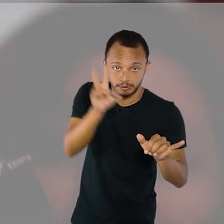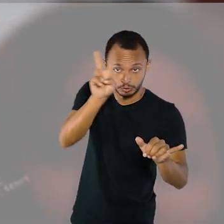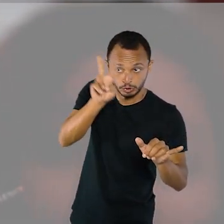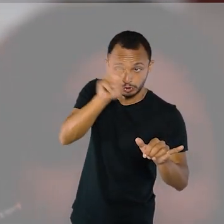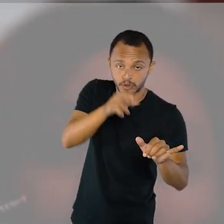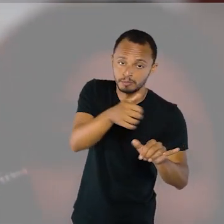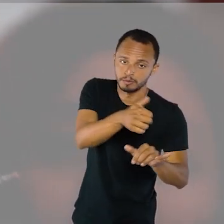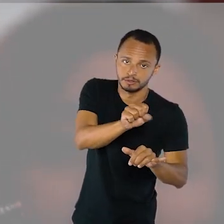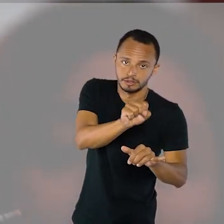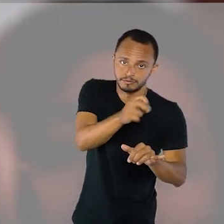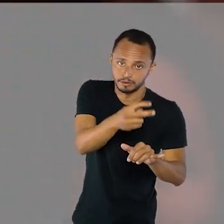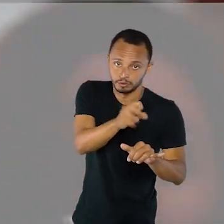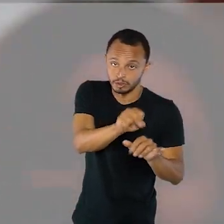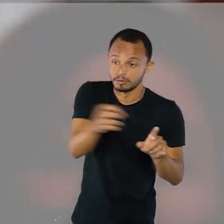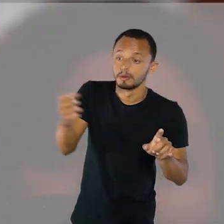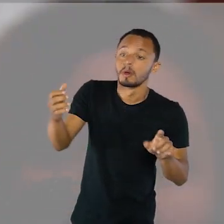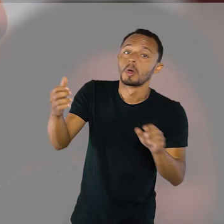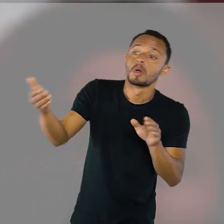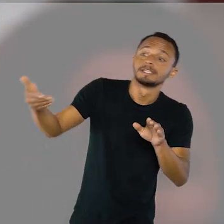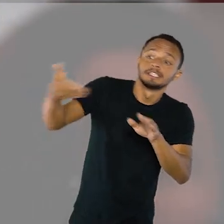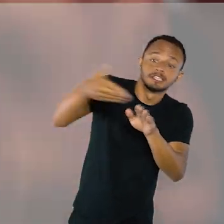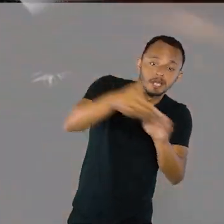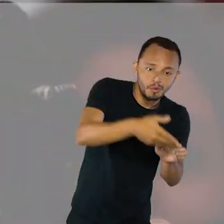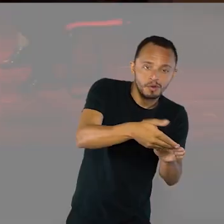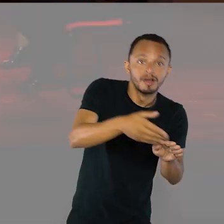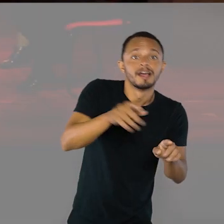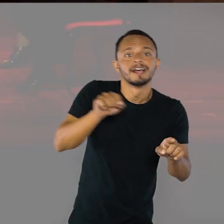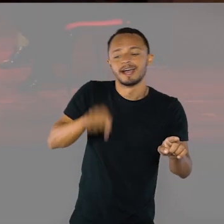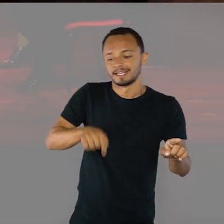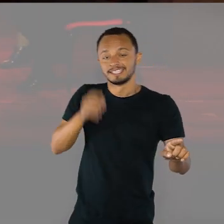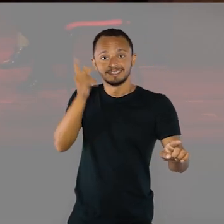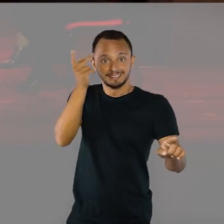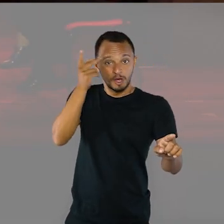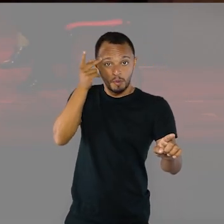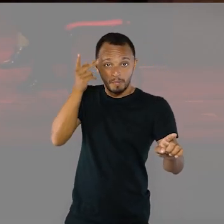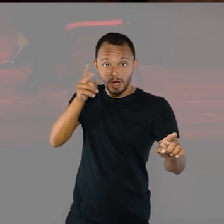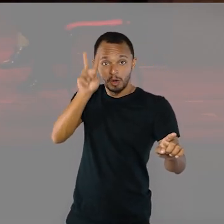São Paulo vai contar justamente desde os bandeirantes. Vamos passar, então, para as imagens, por favor.